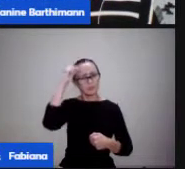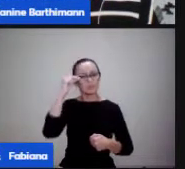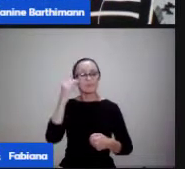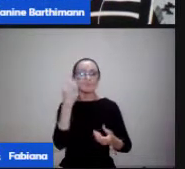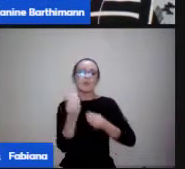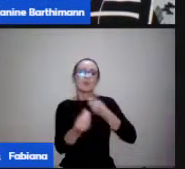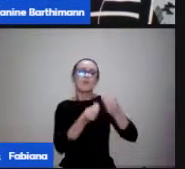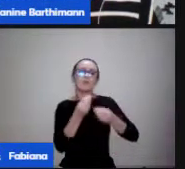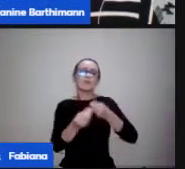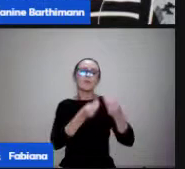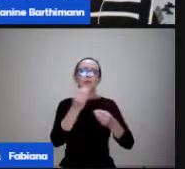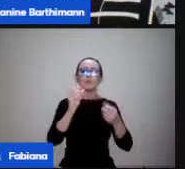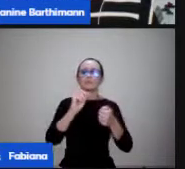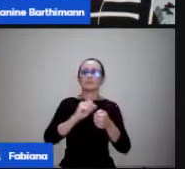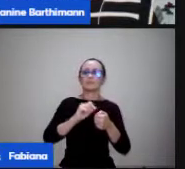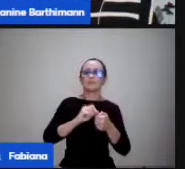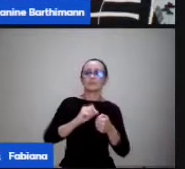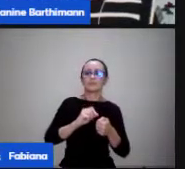deveria ser feito?